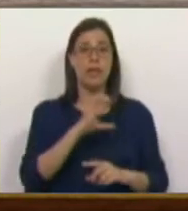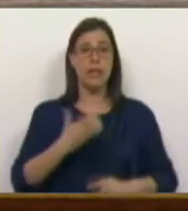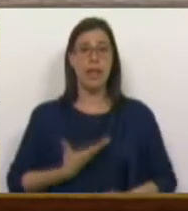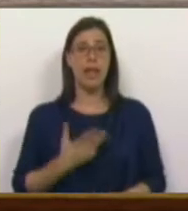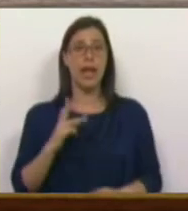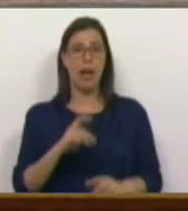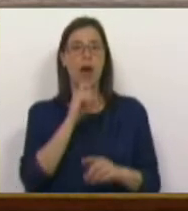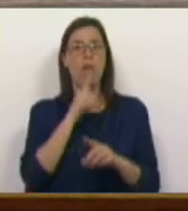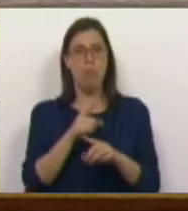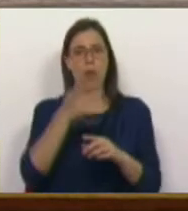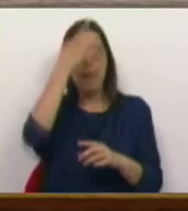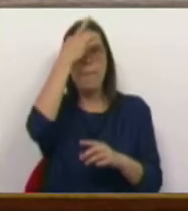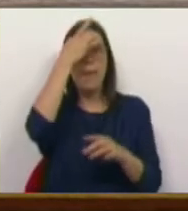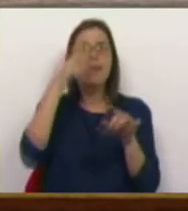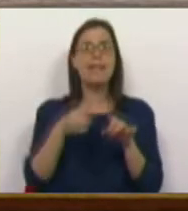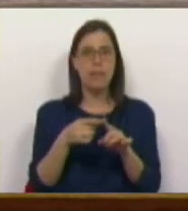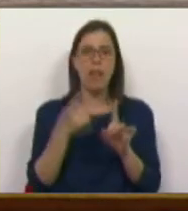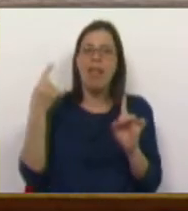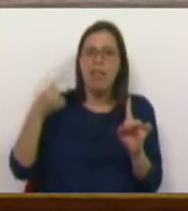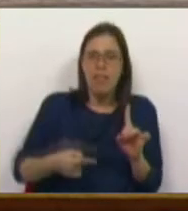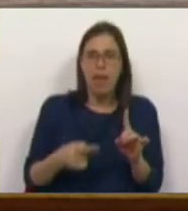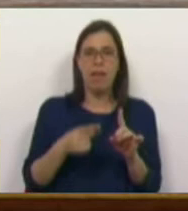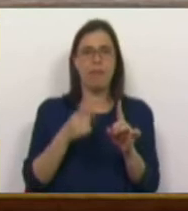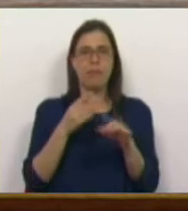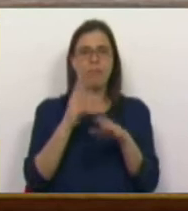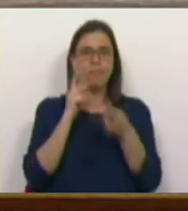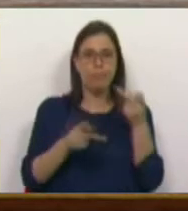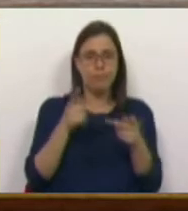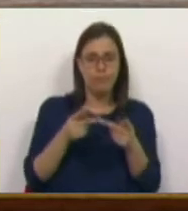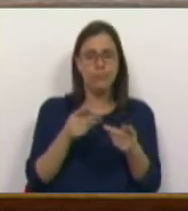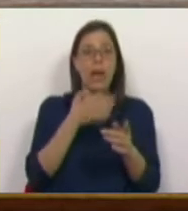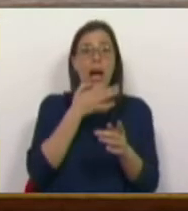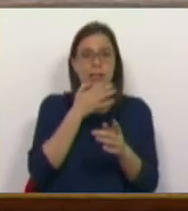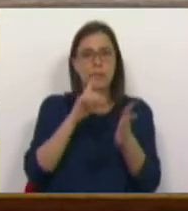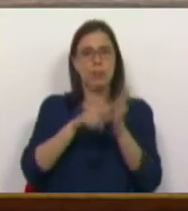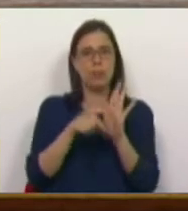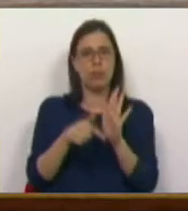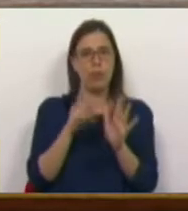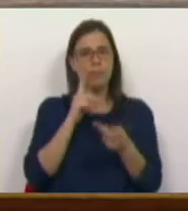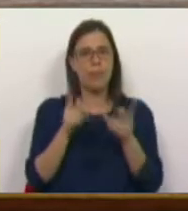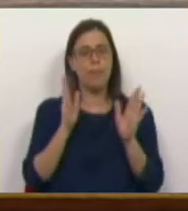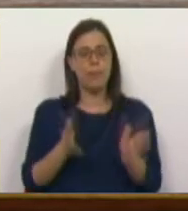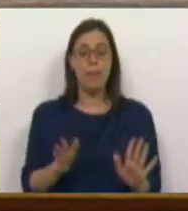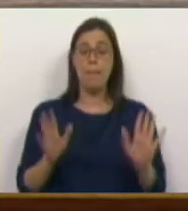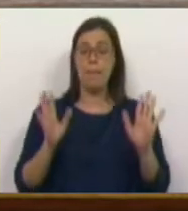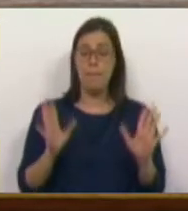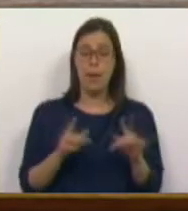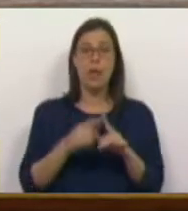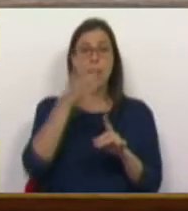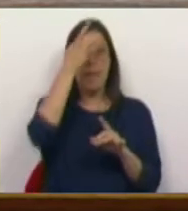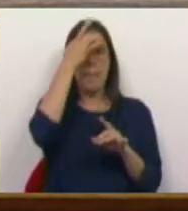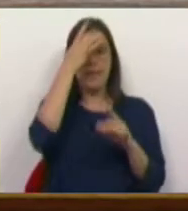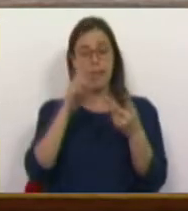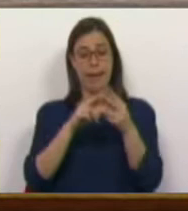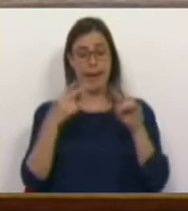CCDRs poderão emitir pareceres que deverão ser tidos em conta na apreciação dos projetos. No entanto, os pareceres